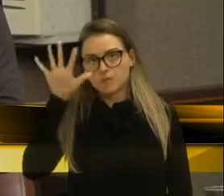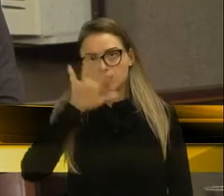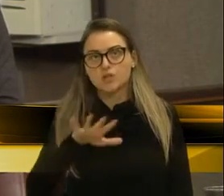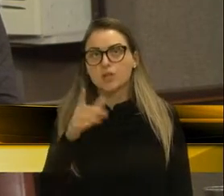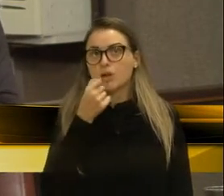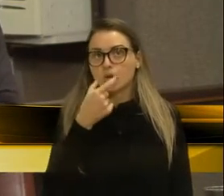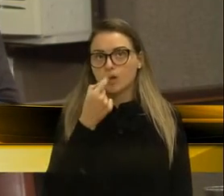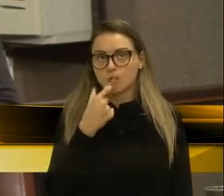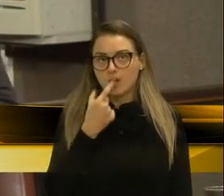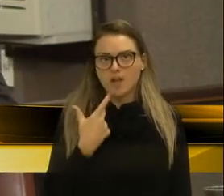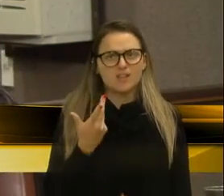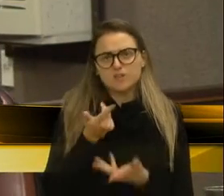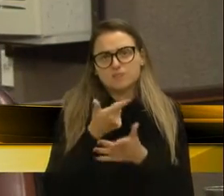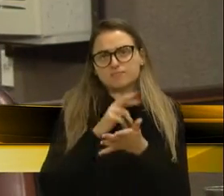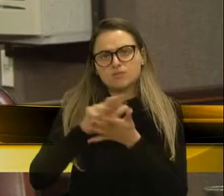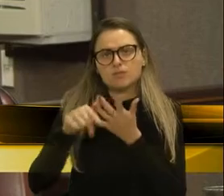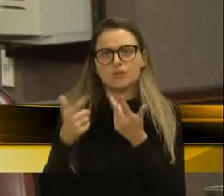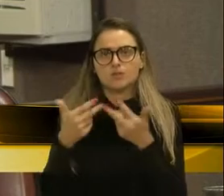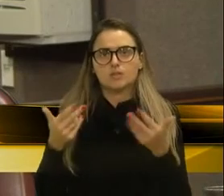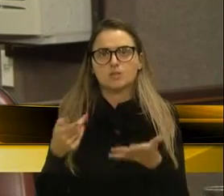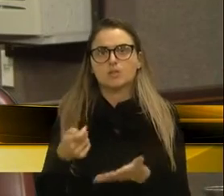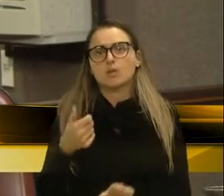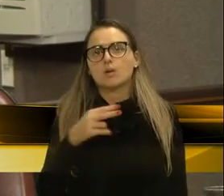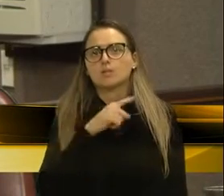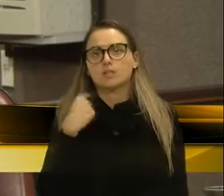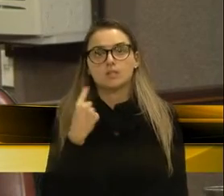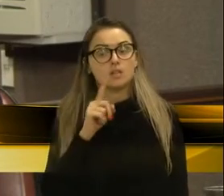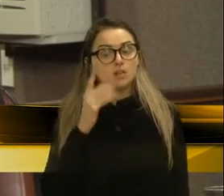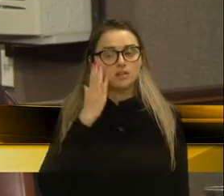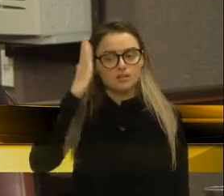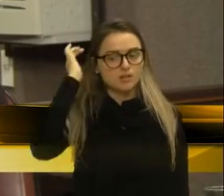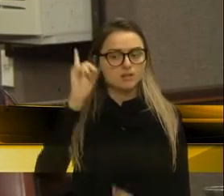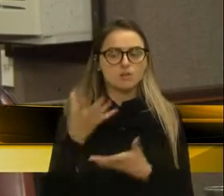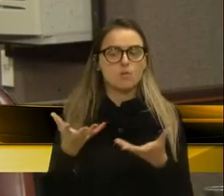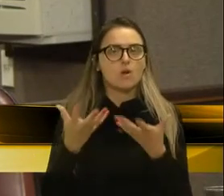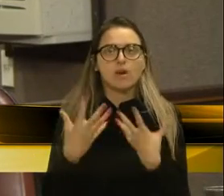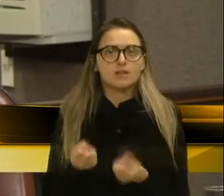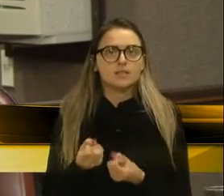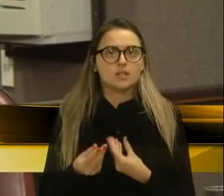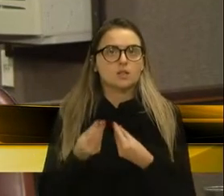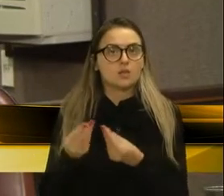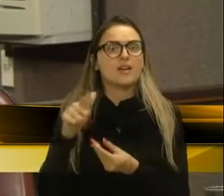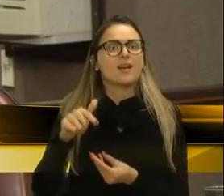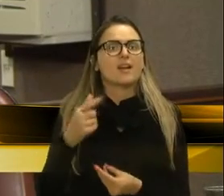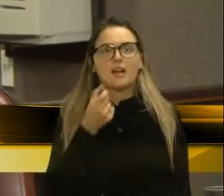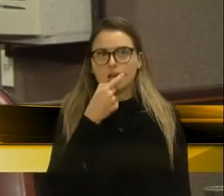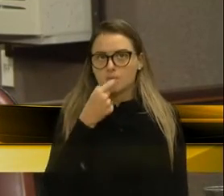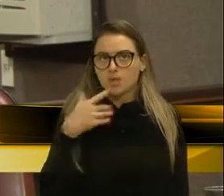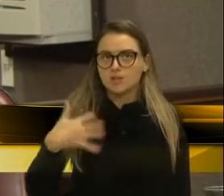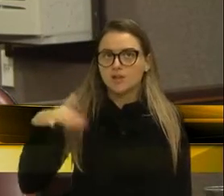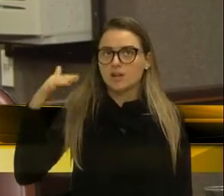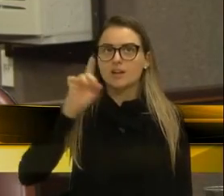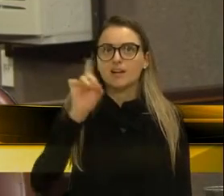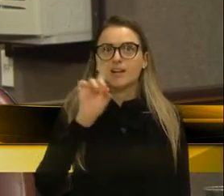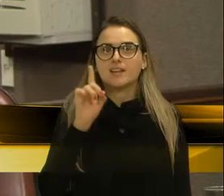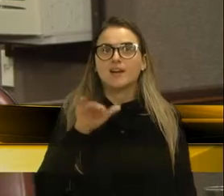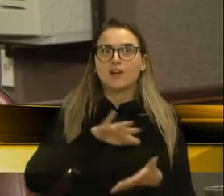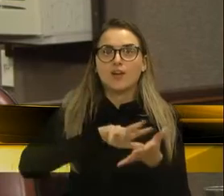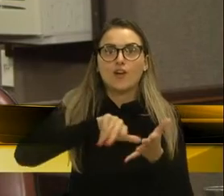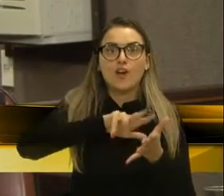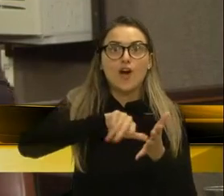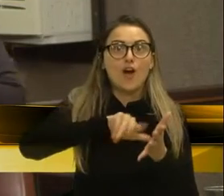medicamentos, antibióticos e outros que estão para vencer, e ele não deixou. São medicamentos caríssimos, eu tenho fotografias, não adianta agora, ó,